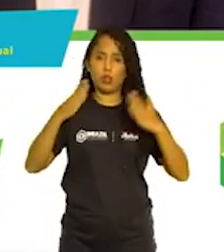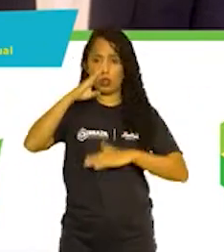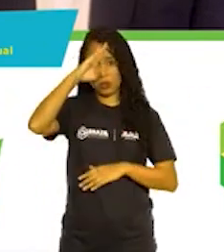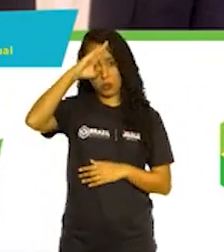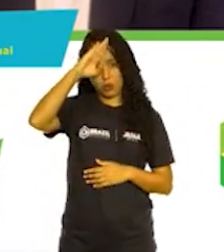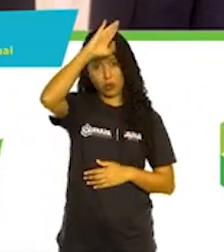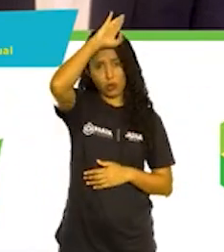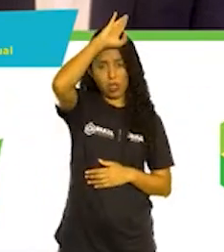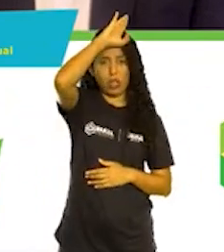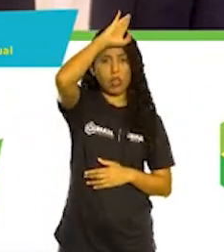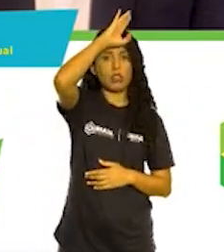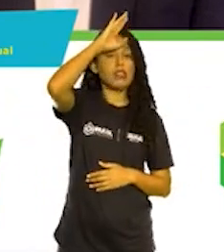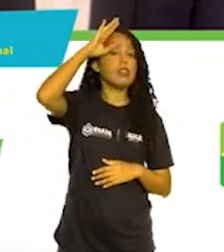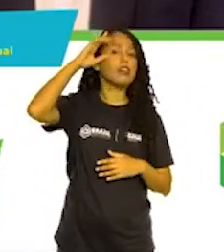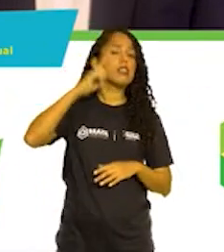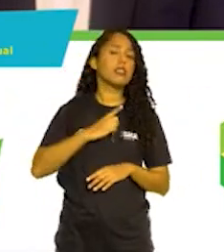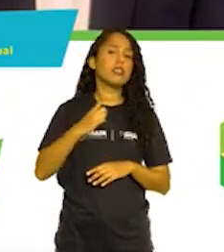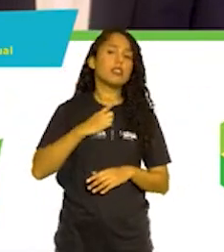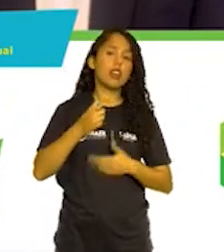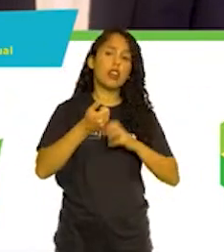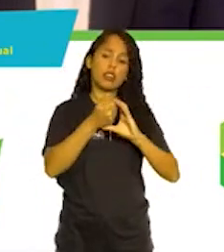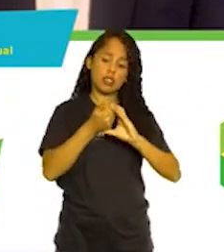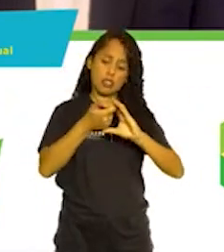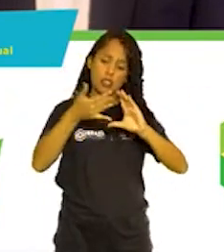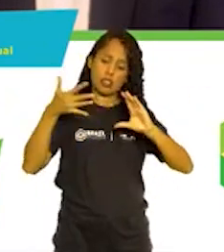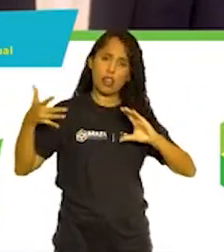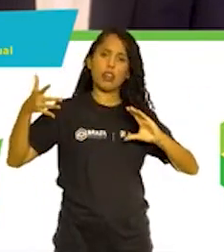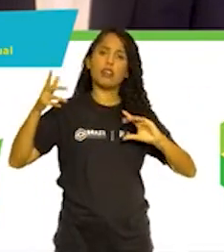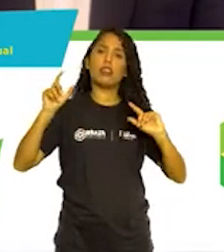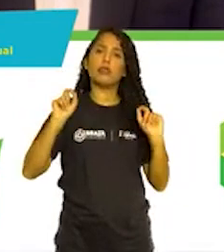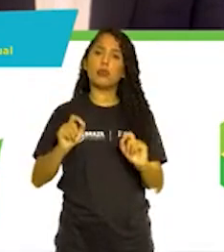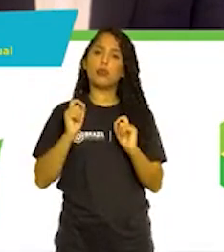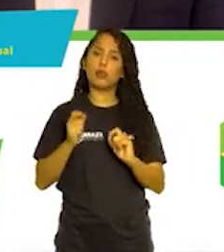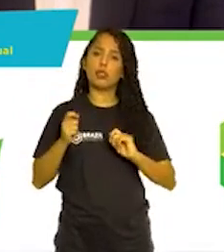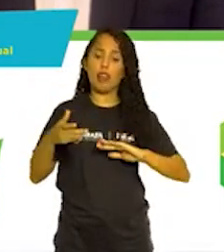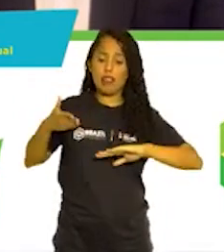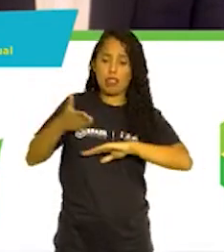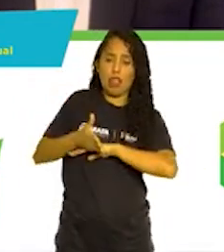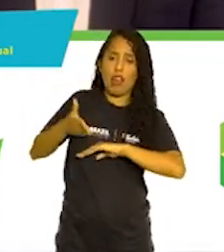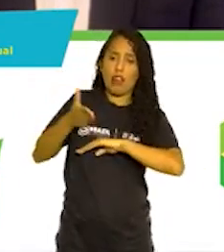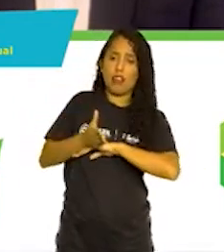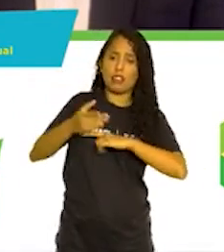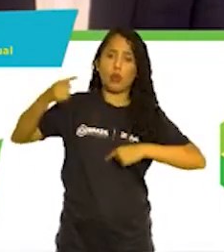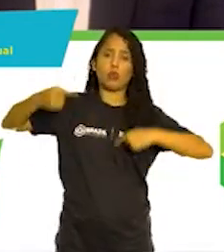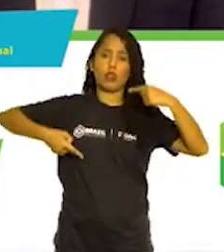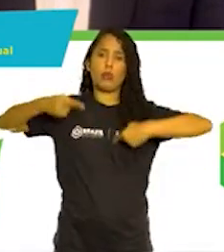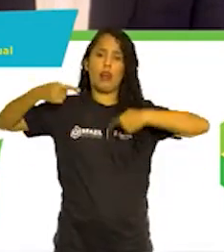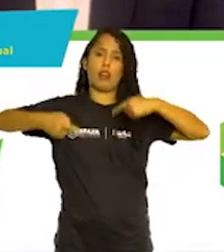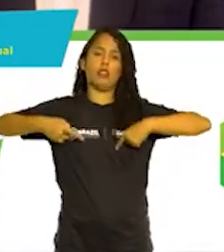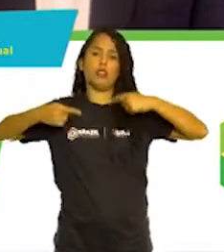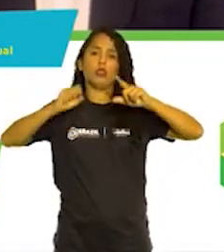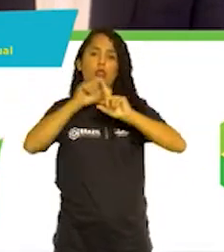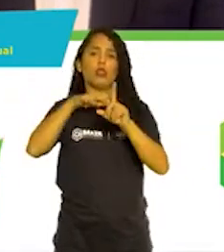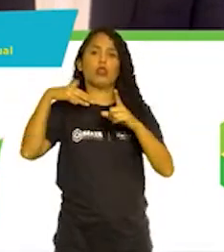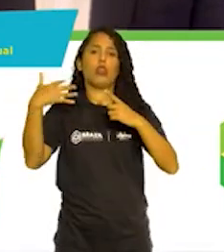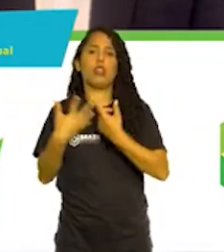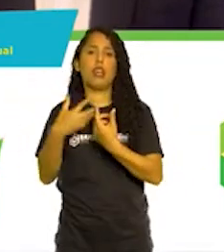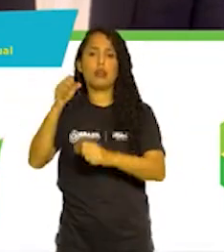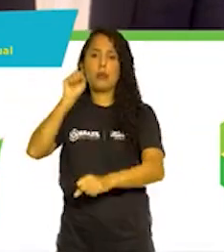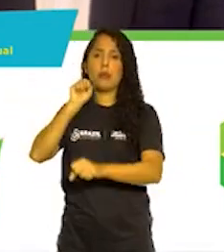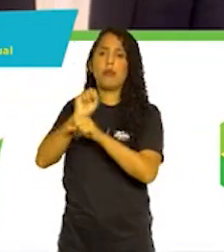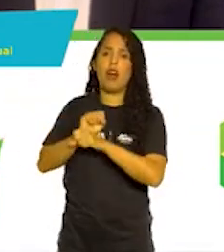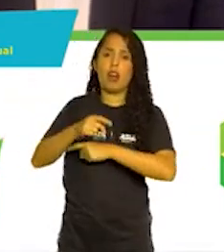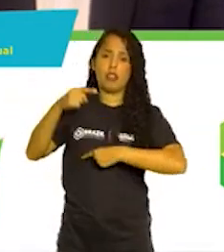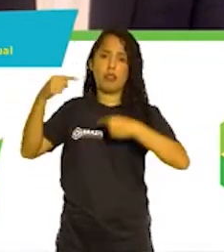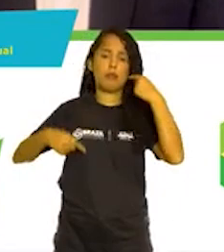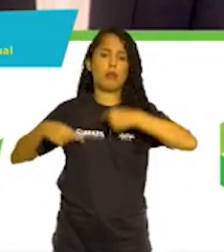Bolsonaro, ele tem como característica a interdição do debate com a sociedade civil, e isso não é